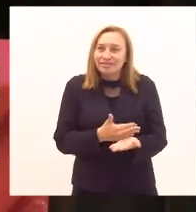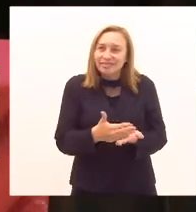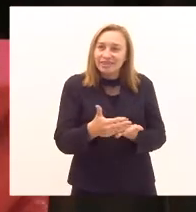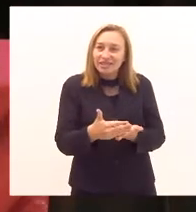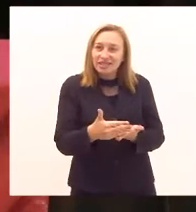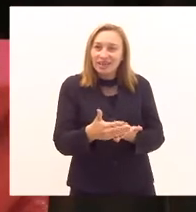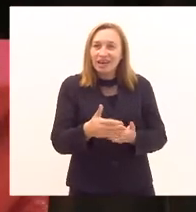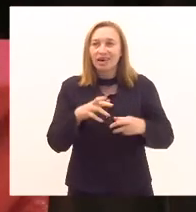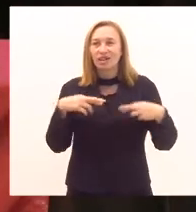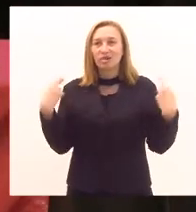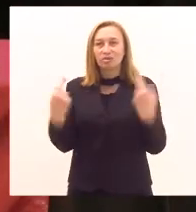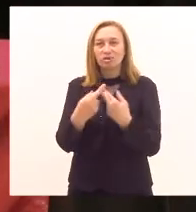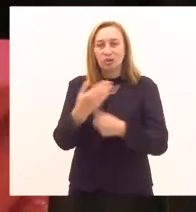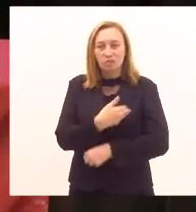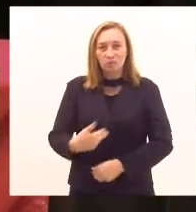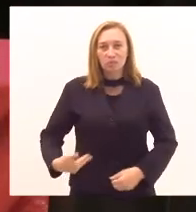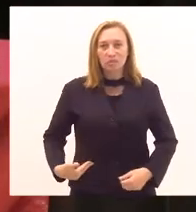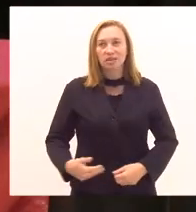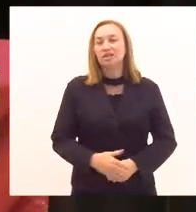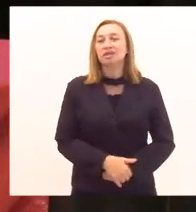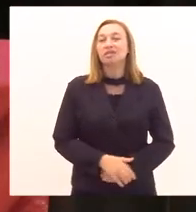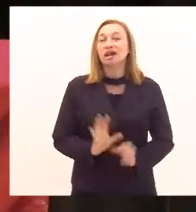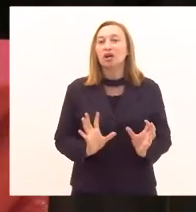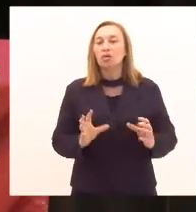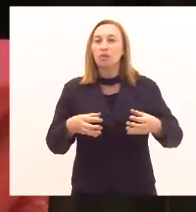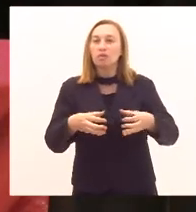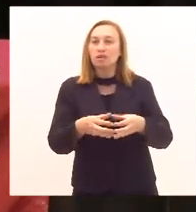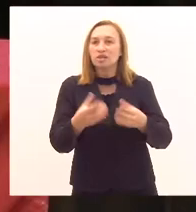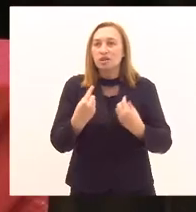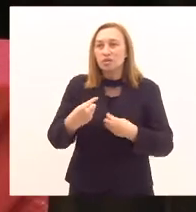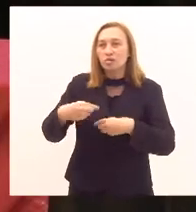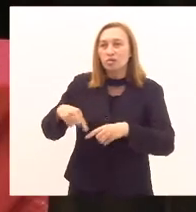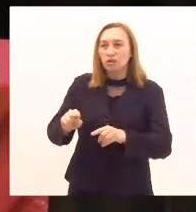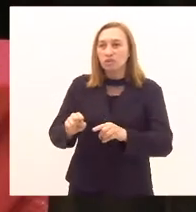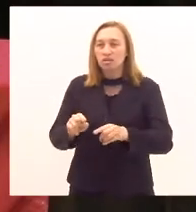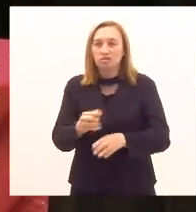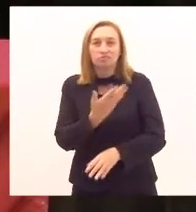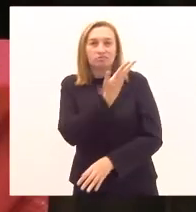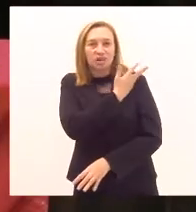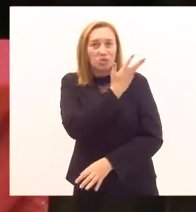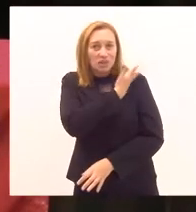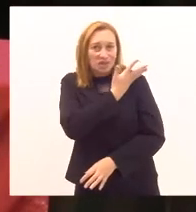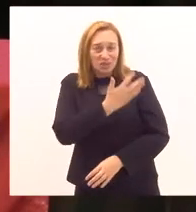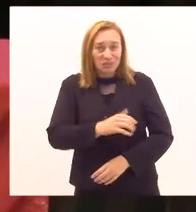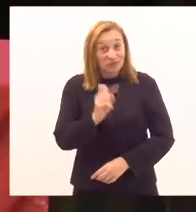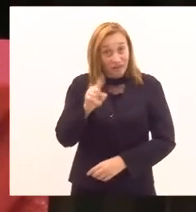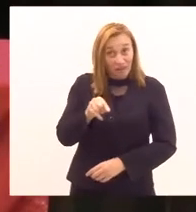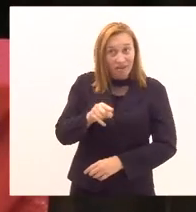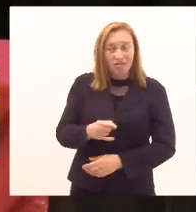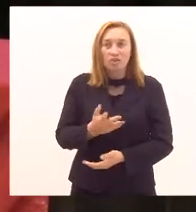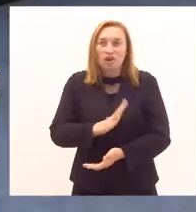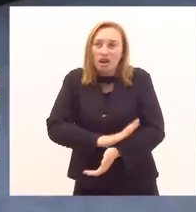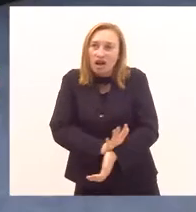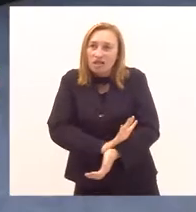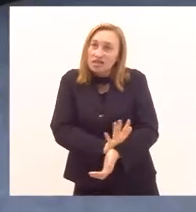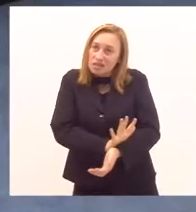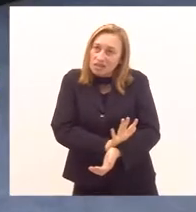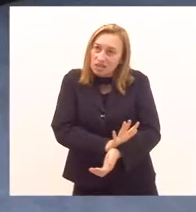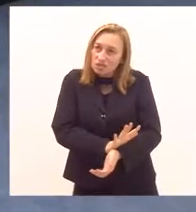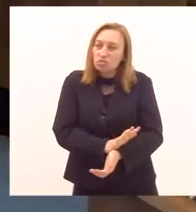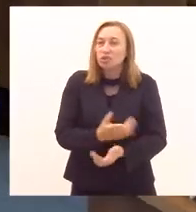a essa audiência pública da Comissão de Combate às Discriminações, né, ao racismo,